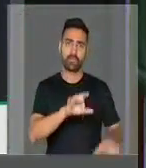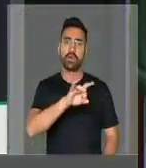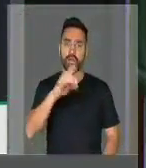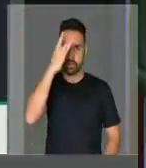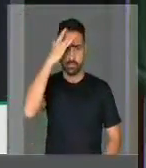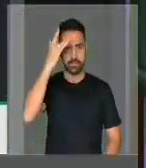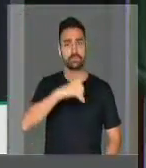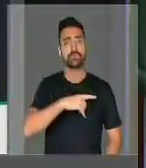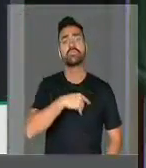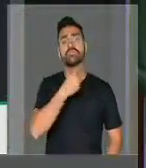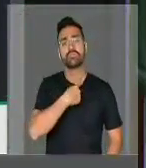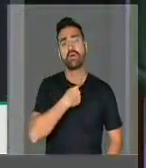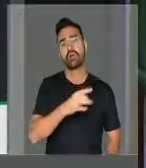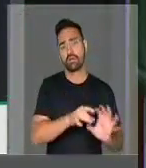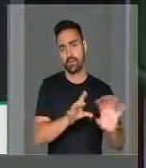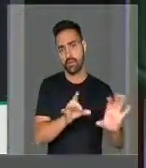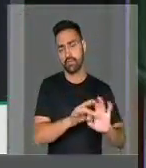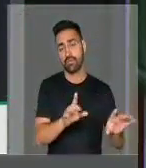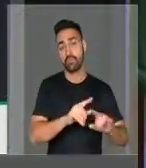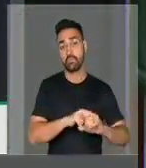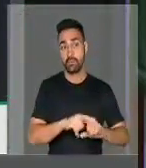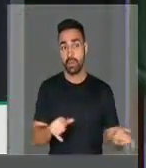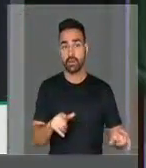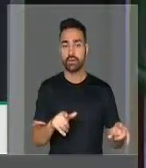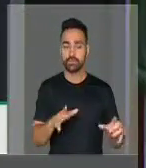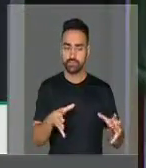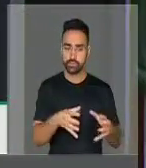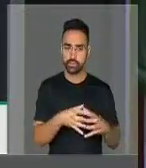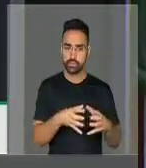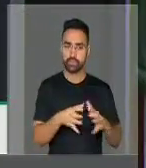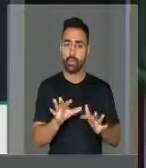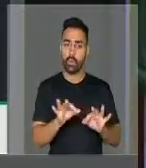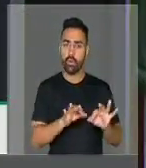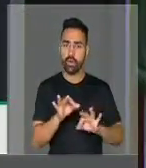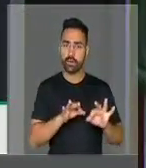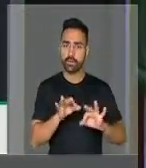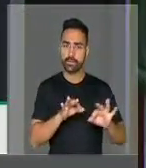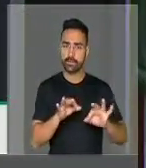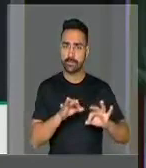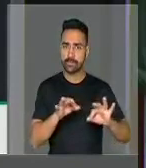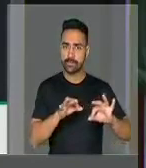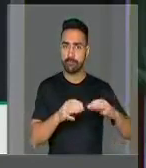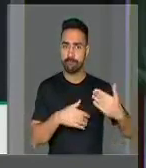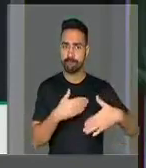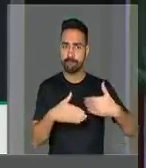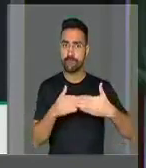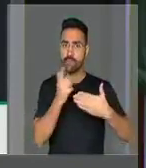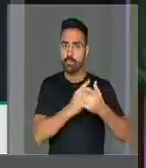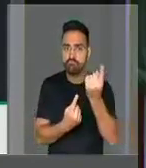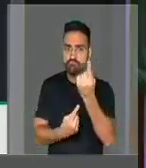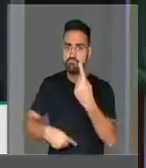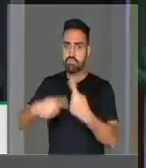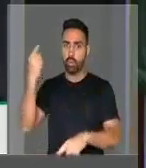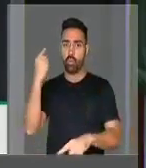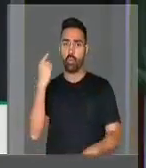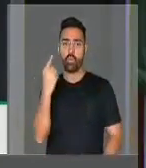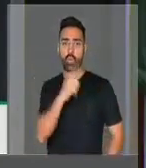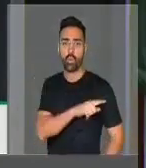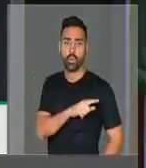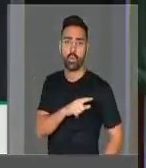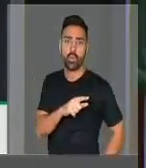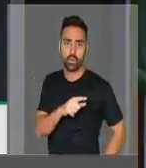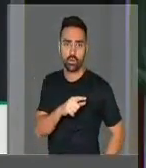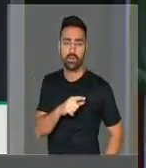ali, mas organizadamente para que aqueles eventos históricos se produzissem, com avanços